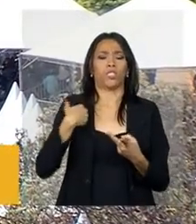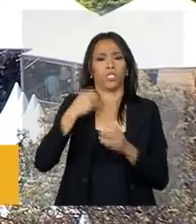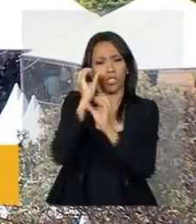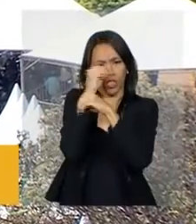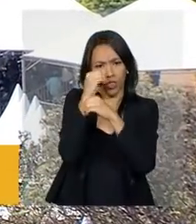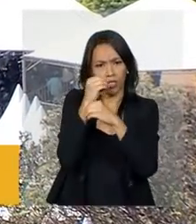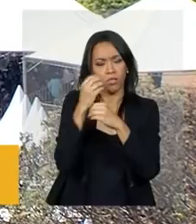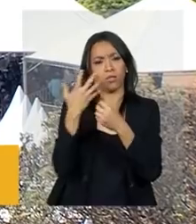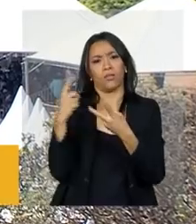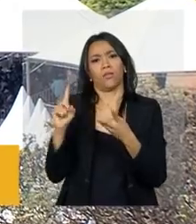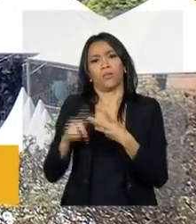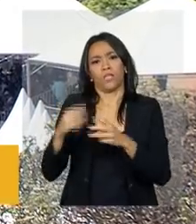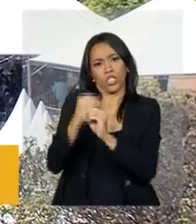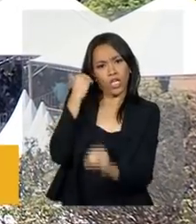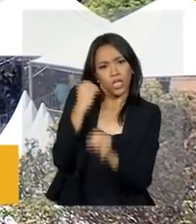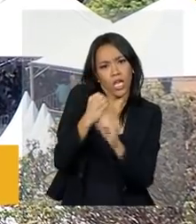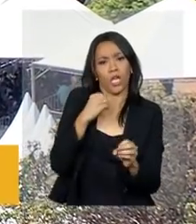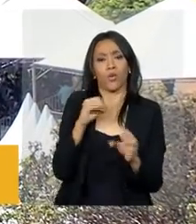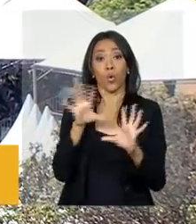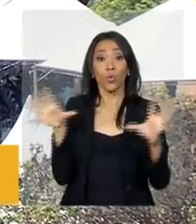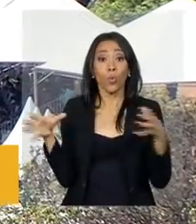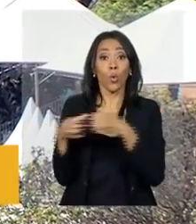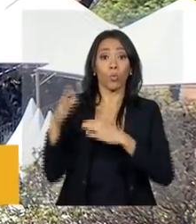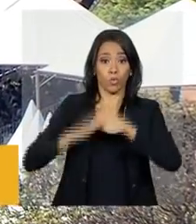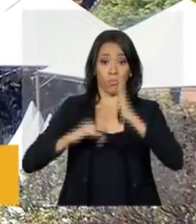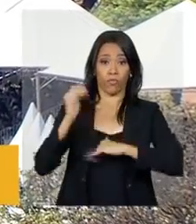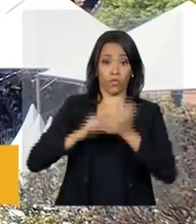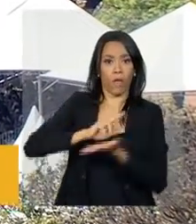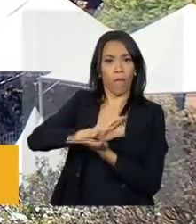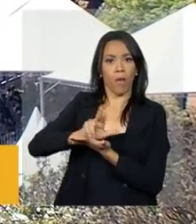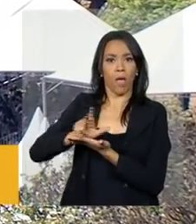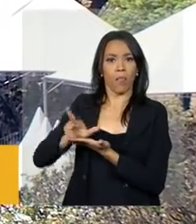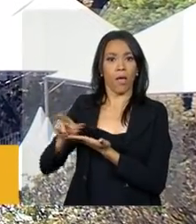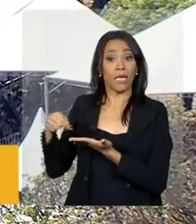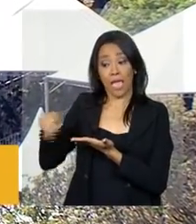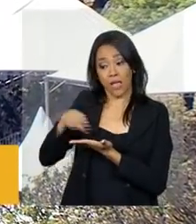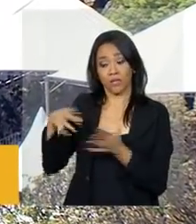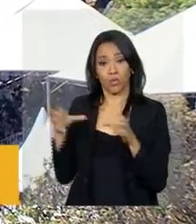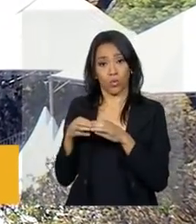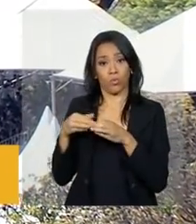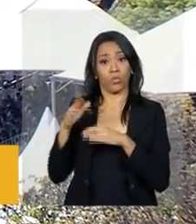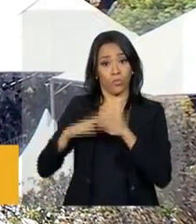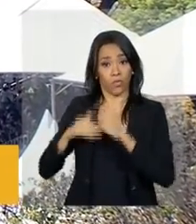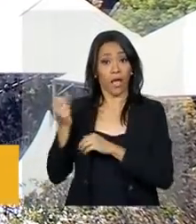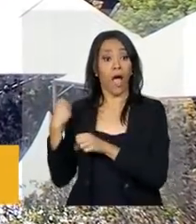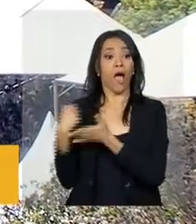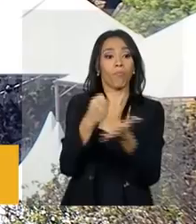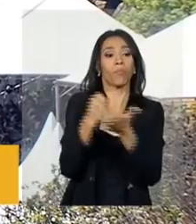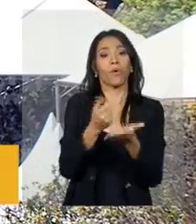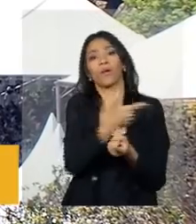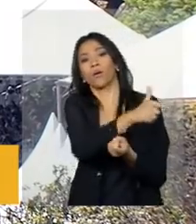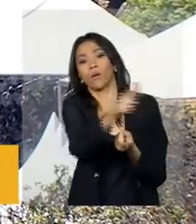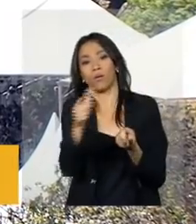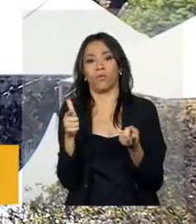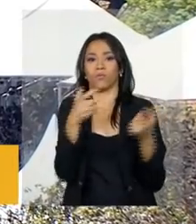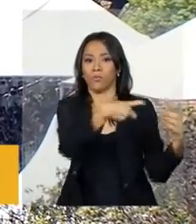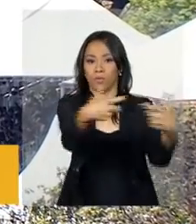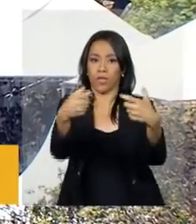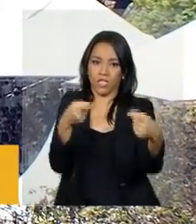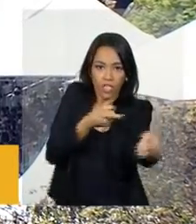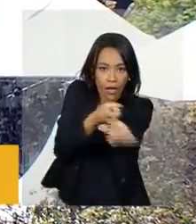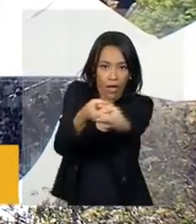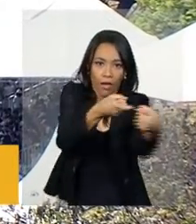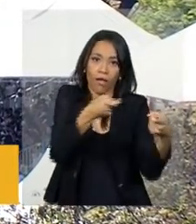manutenção. E agora, que nós temos ali? Passou logo em seguida as peças antiaéreas, nós vimos ali